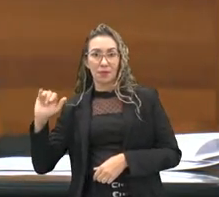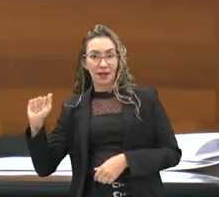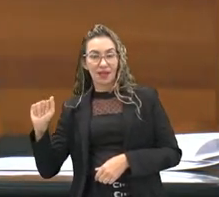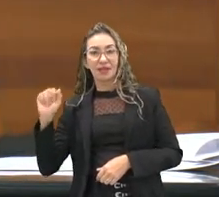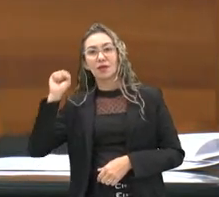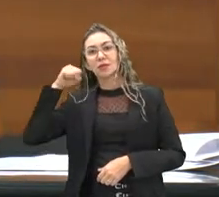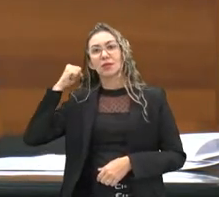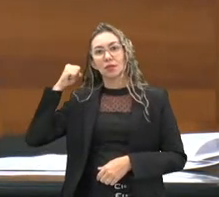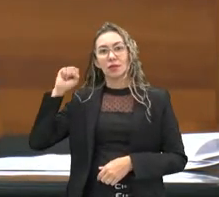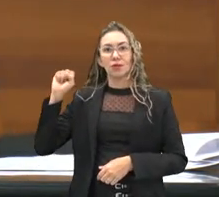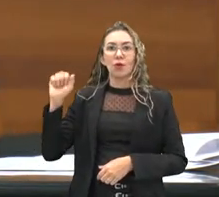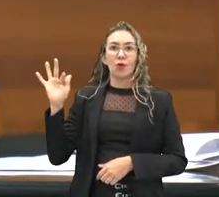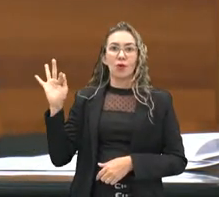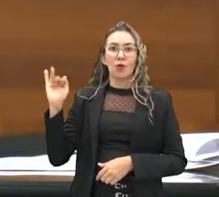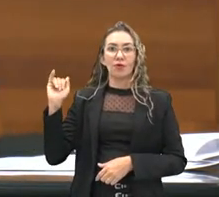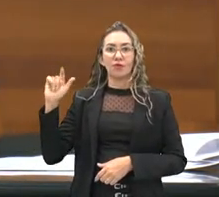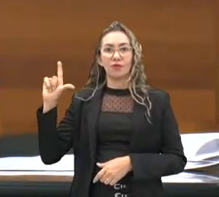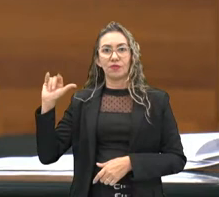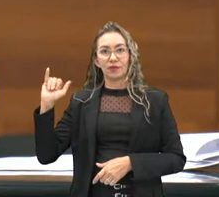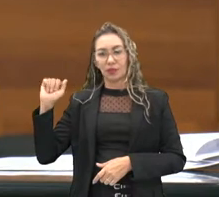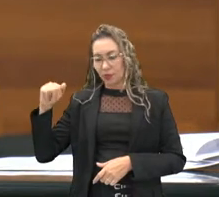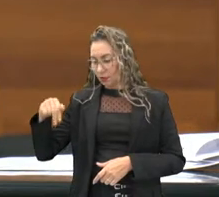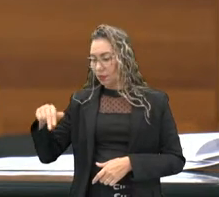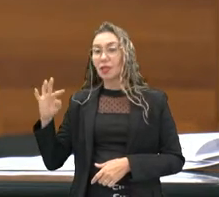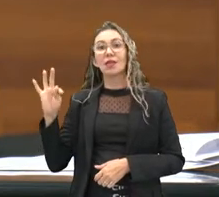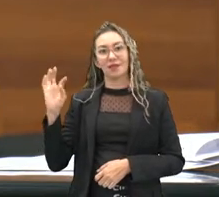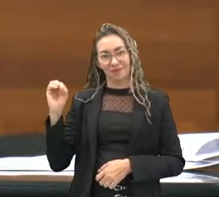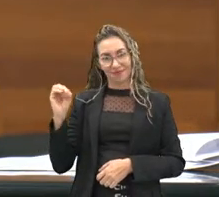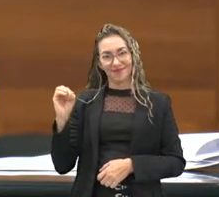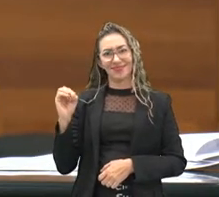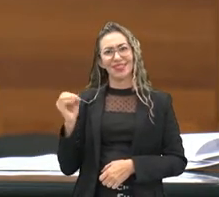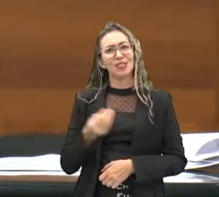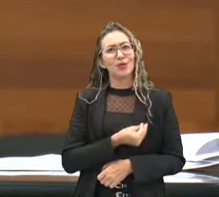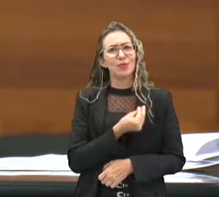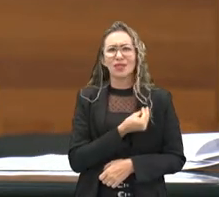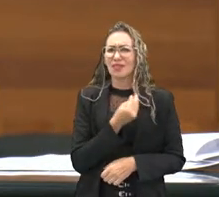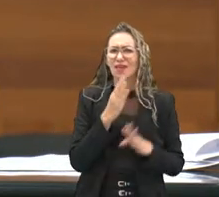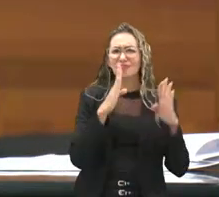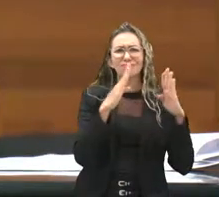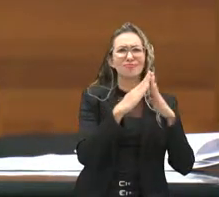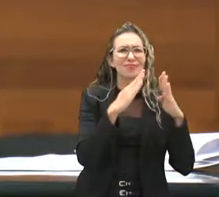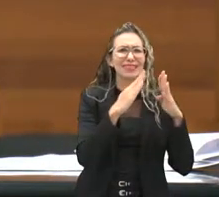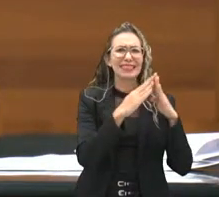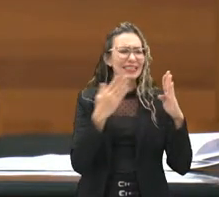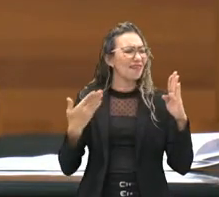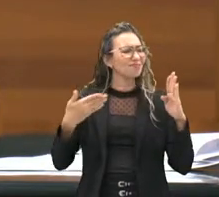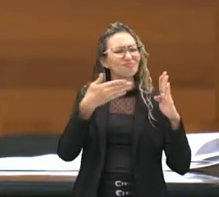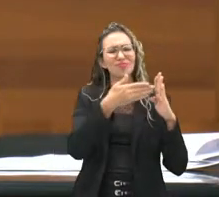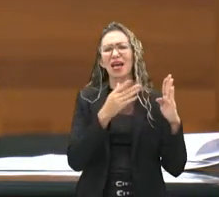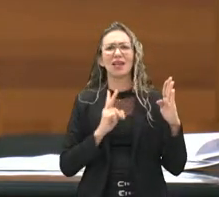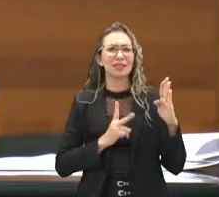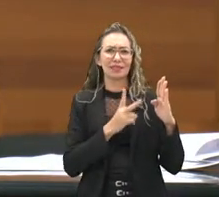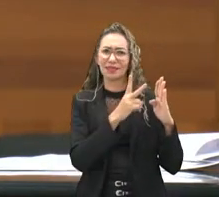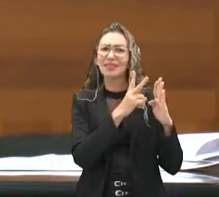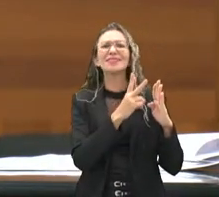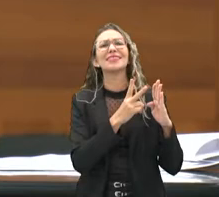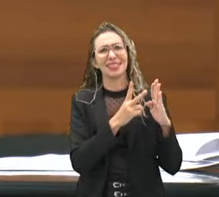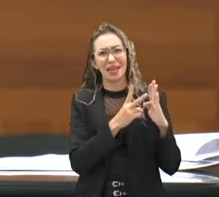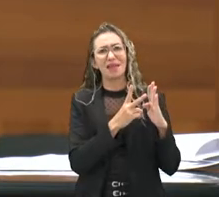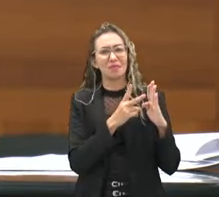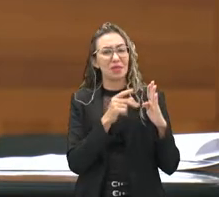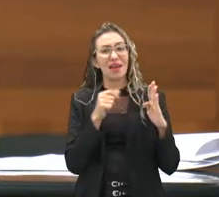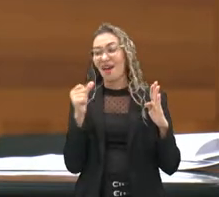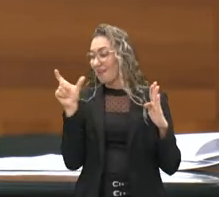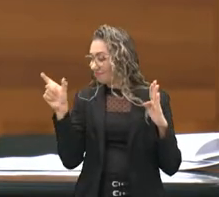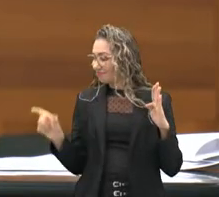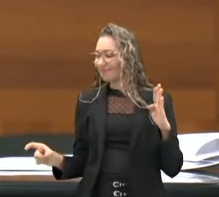Miller. Sua presença em nossa casa era sempre habitual e bem-vinda. Filinto Miller